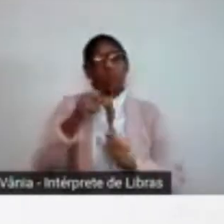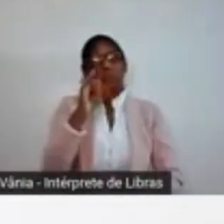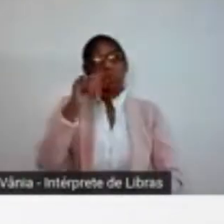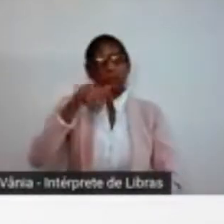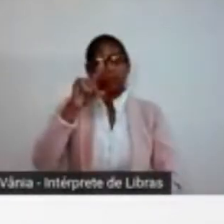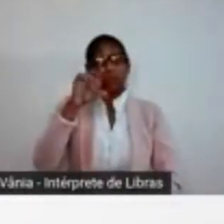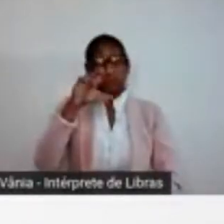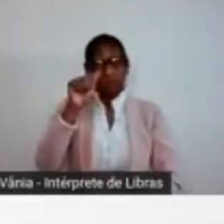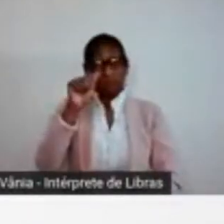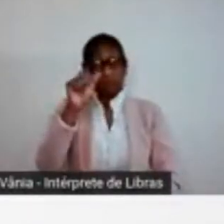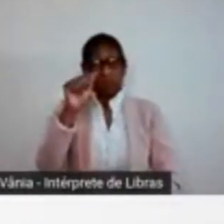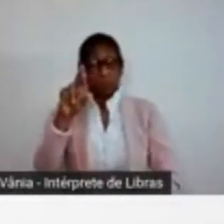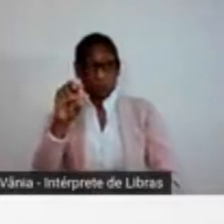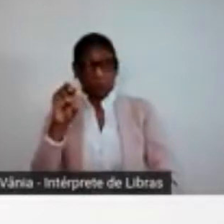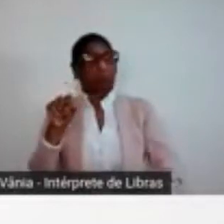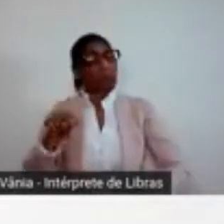o de